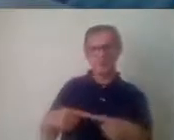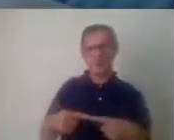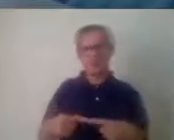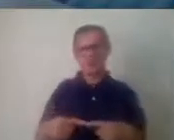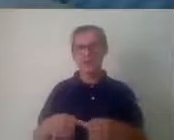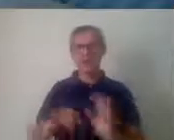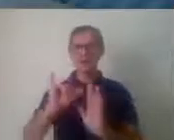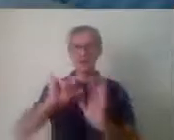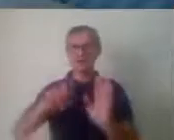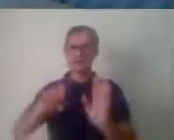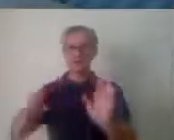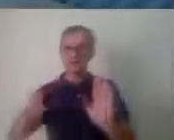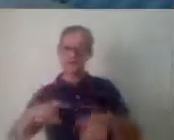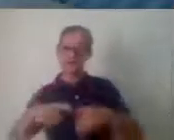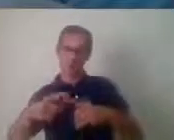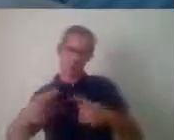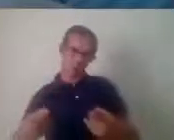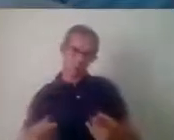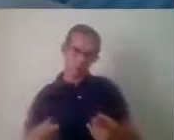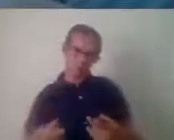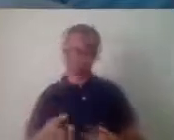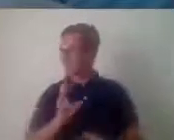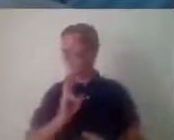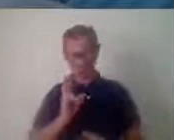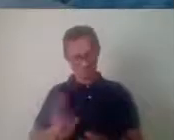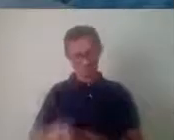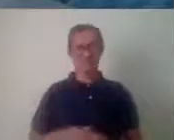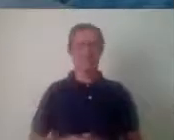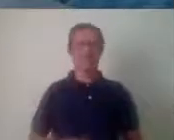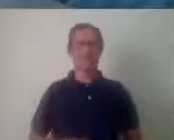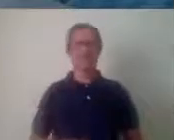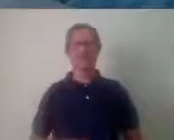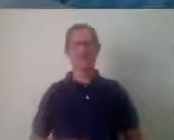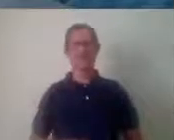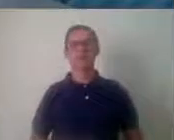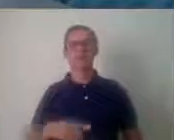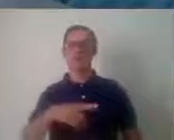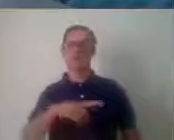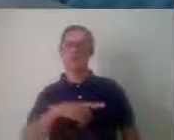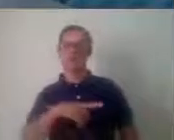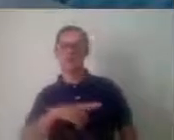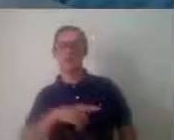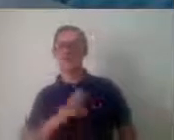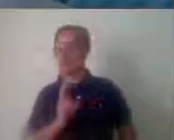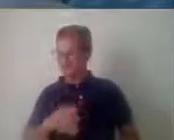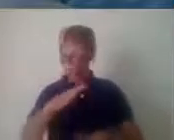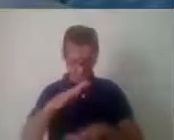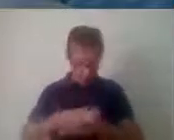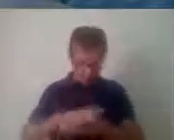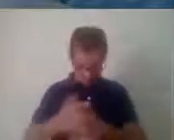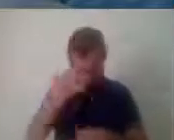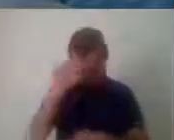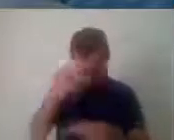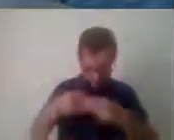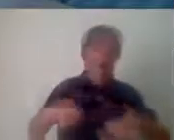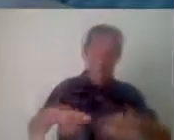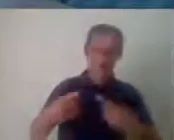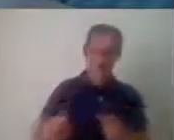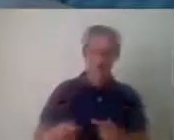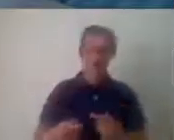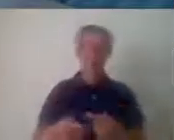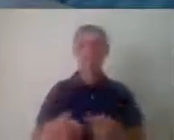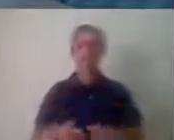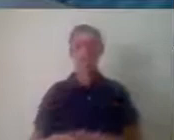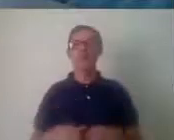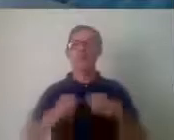XY. Nem sempre, né, assim, a gente tem que... Nem sempre na matemática é fácil as coisas, né? Dá para complicar